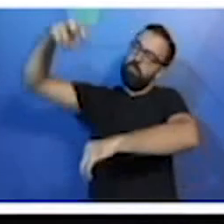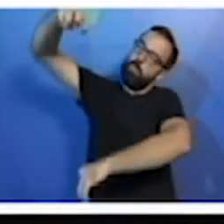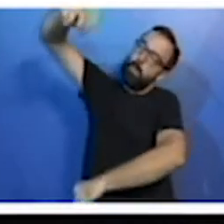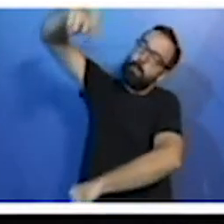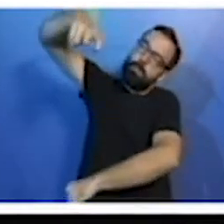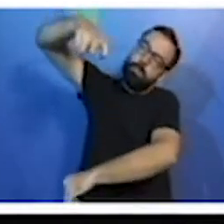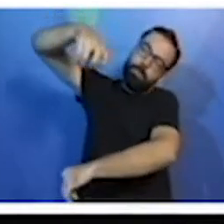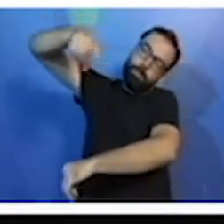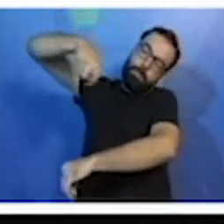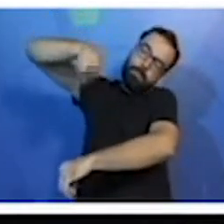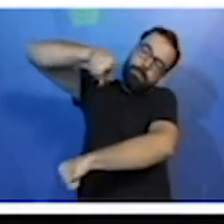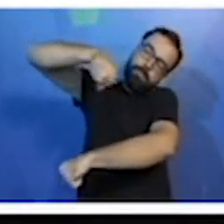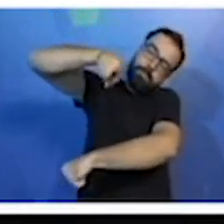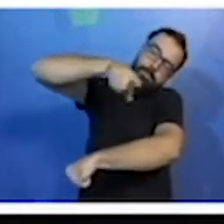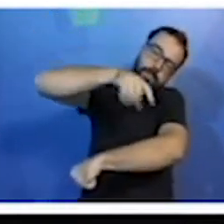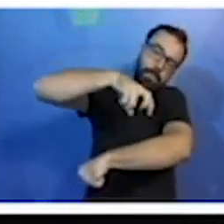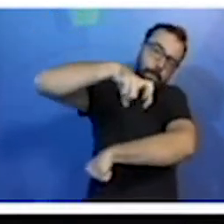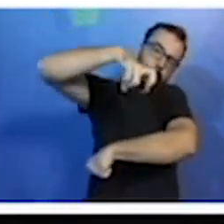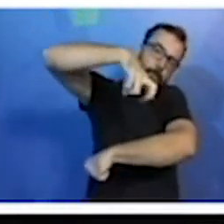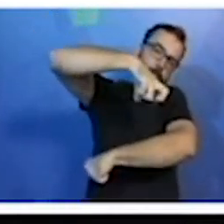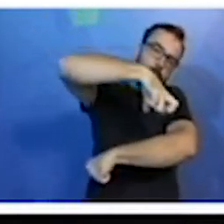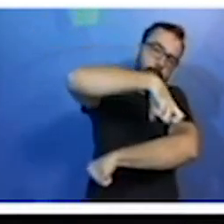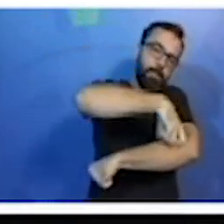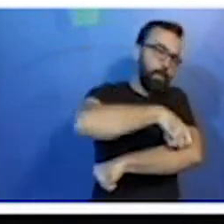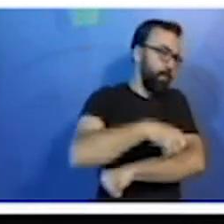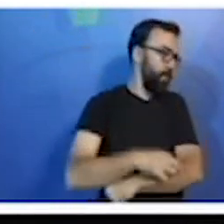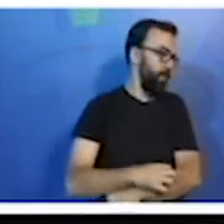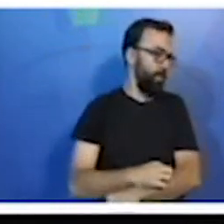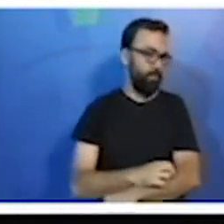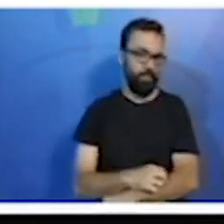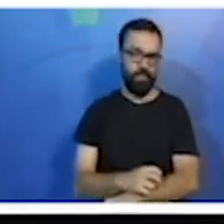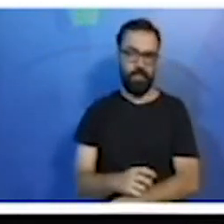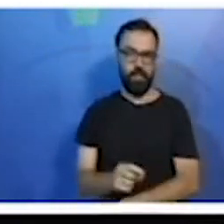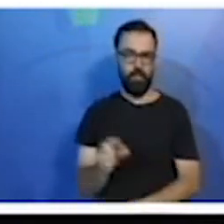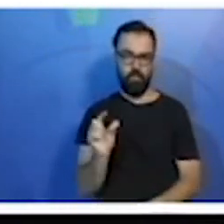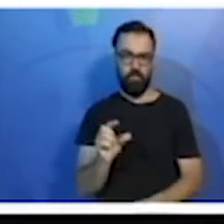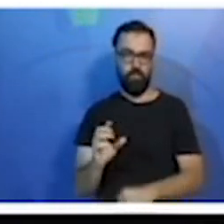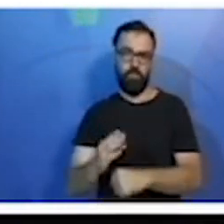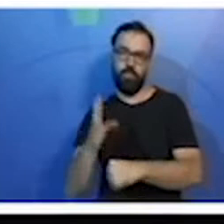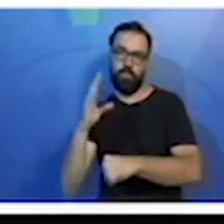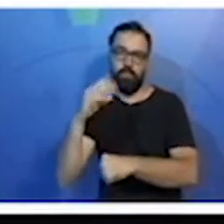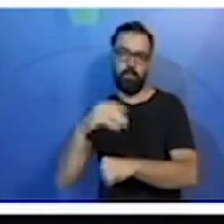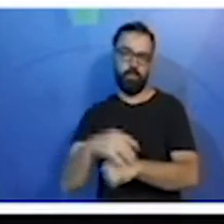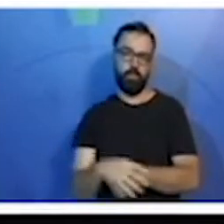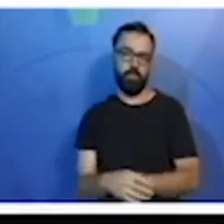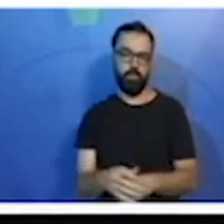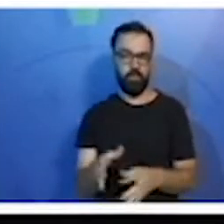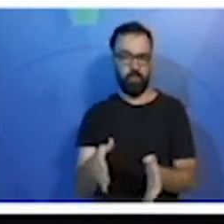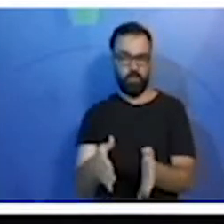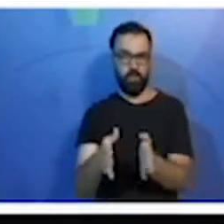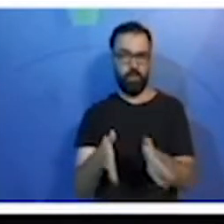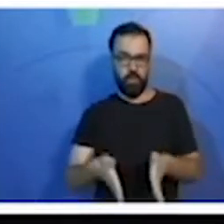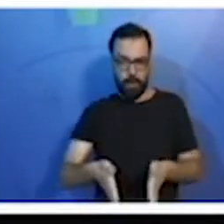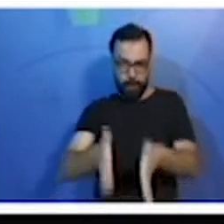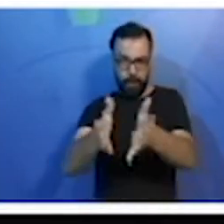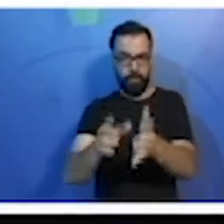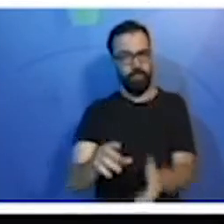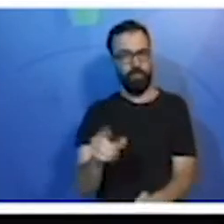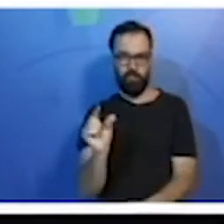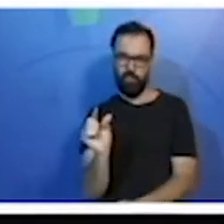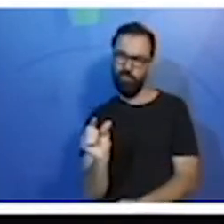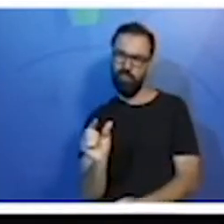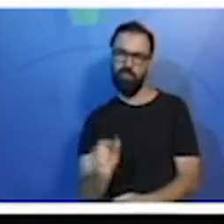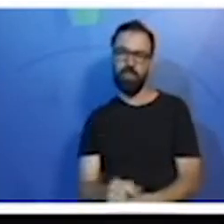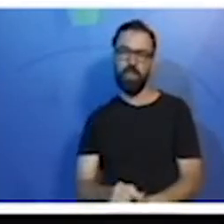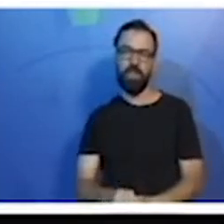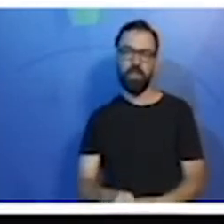em decida né Então nesse nesse percurso tem raras raras subidas né raros na crimes com poucas retas e é preciso passar por um terreno